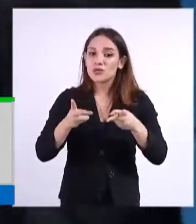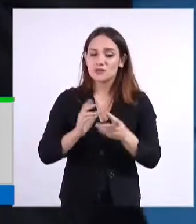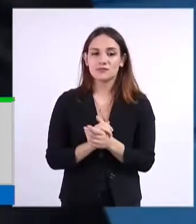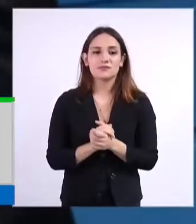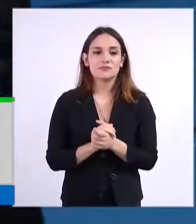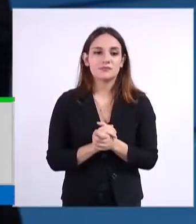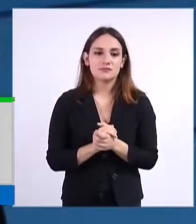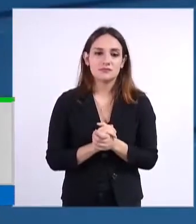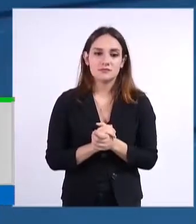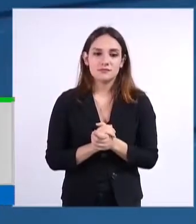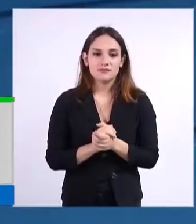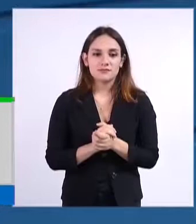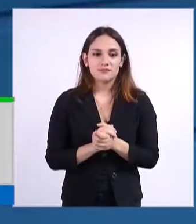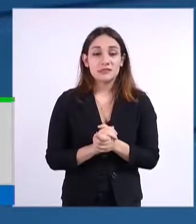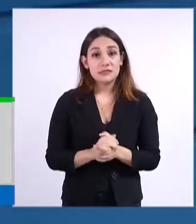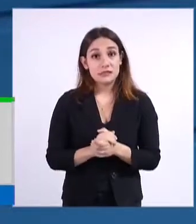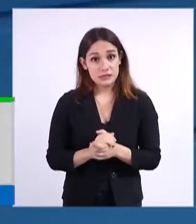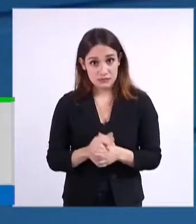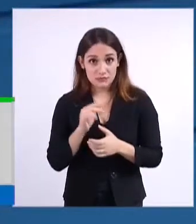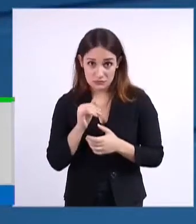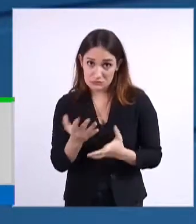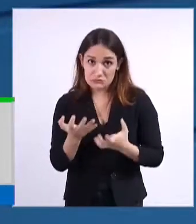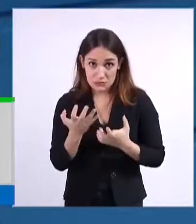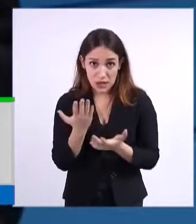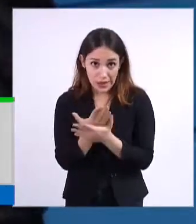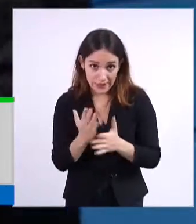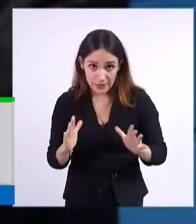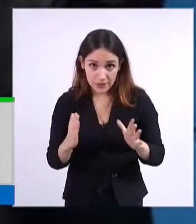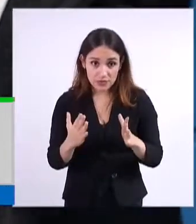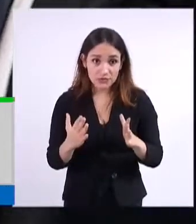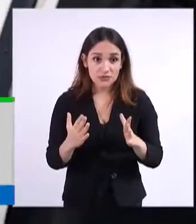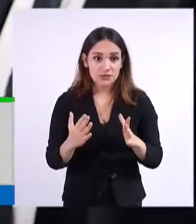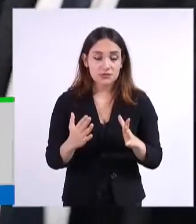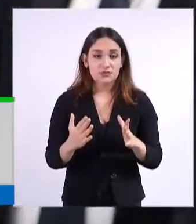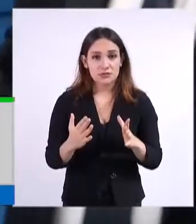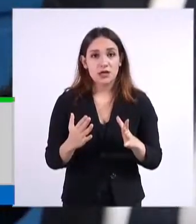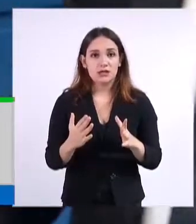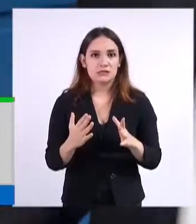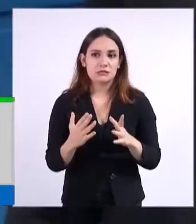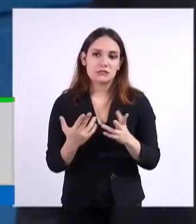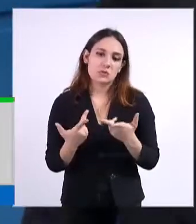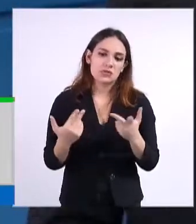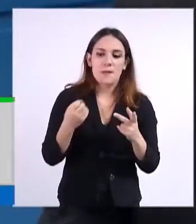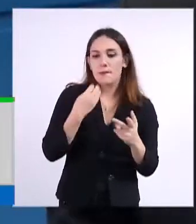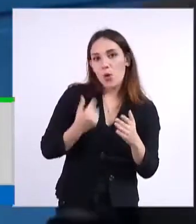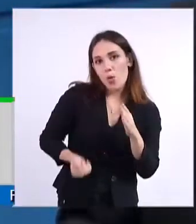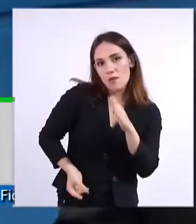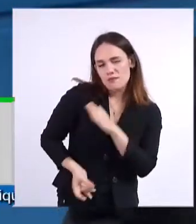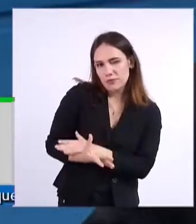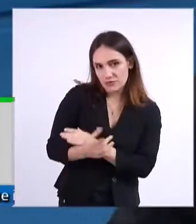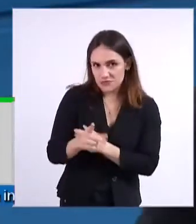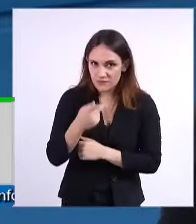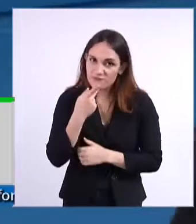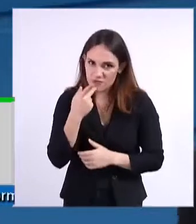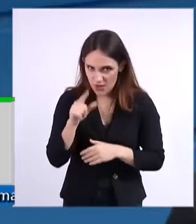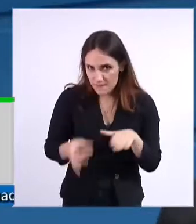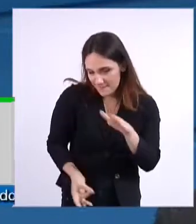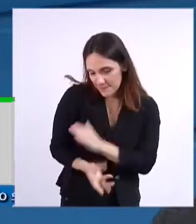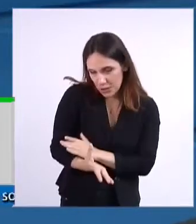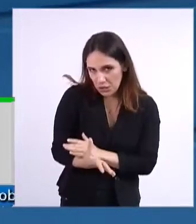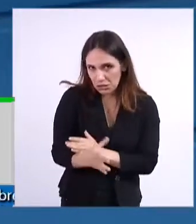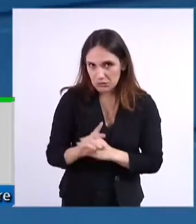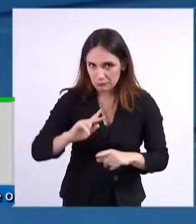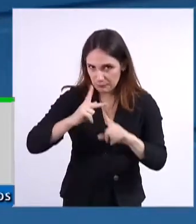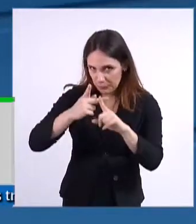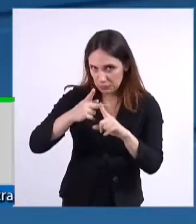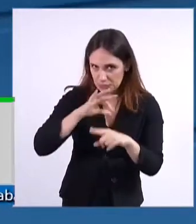se quiserem acabar com todos esses, entre aspas, benefícios, como dito por Vossa Excelência, né,